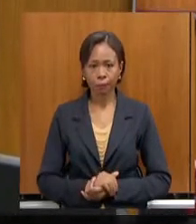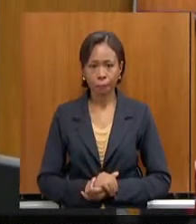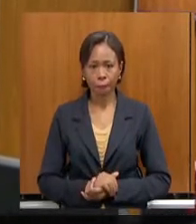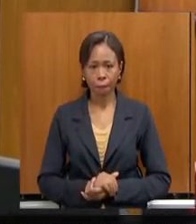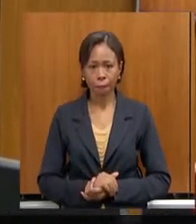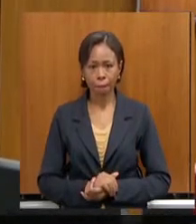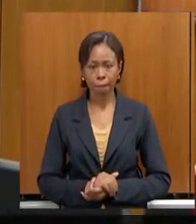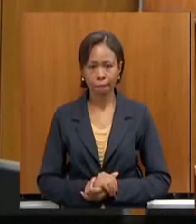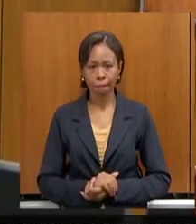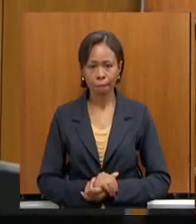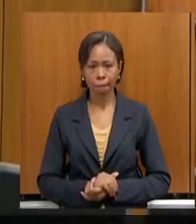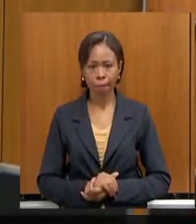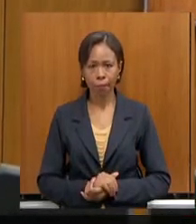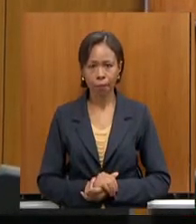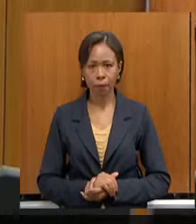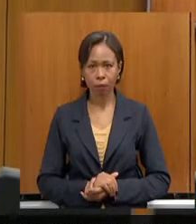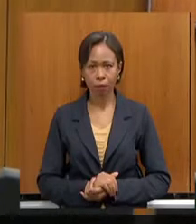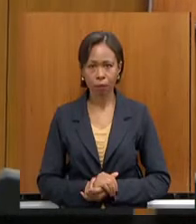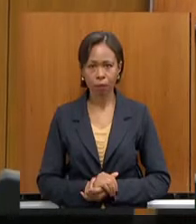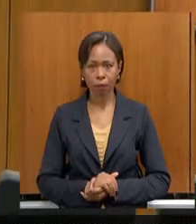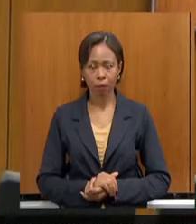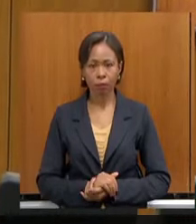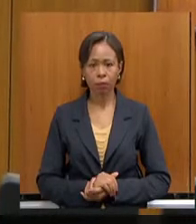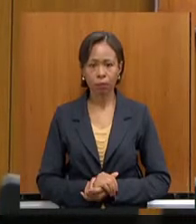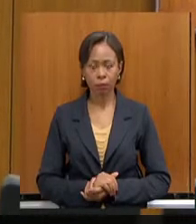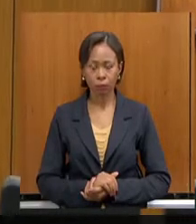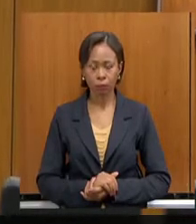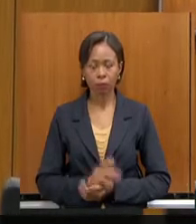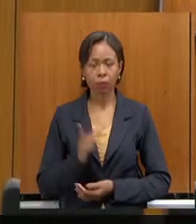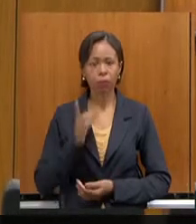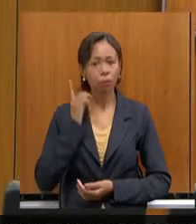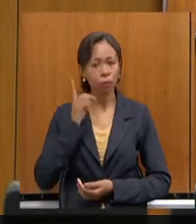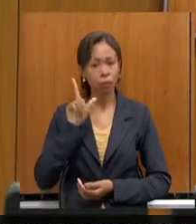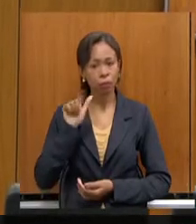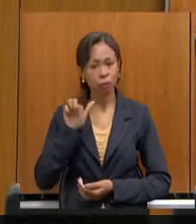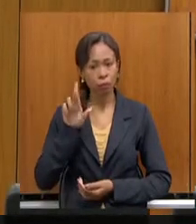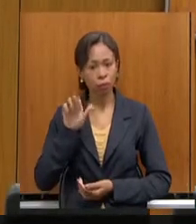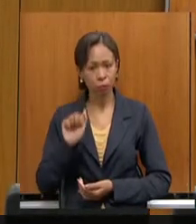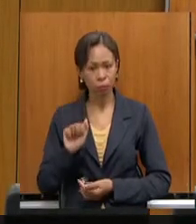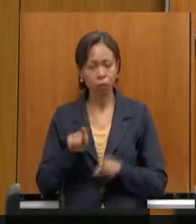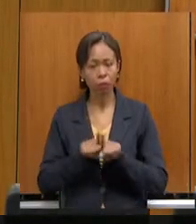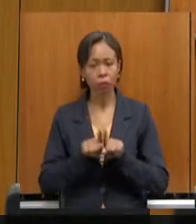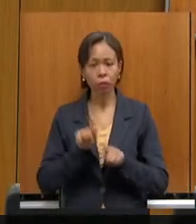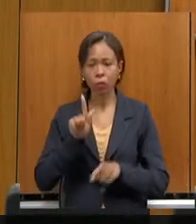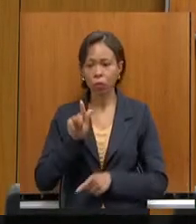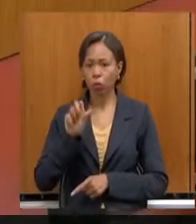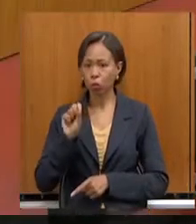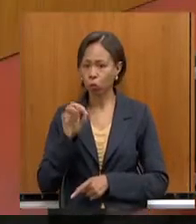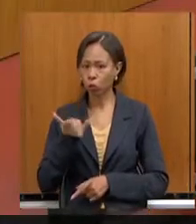deputada Laura Serrana e o deputado Gustavo Valadares a